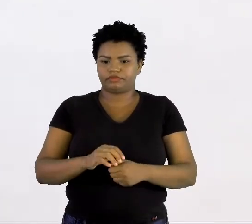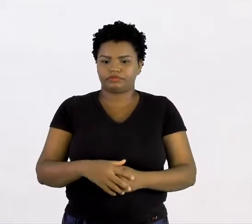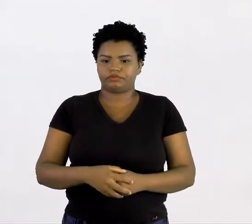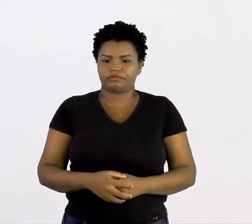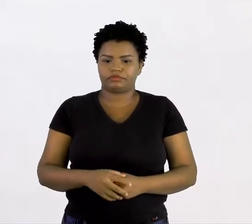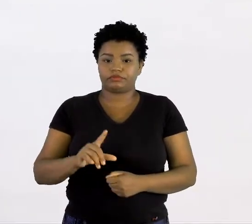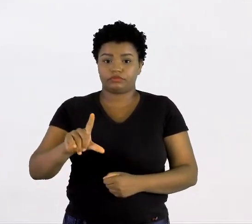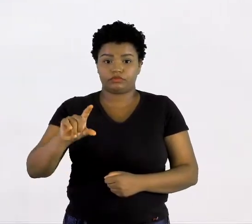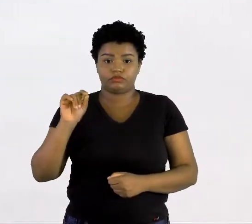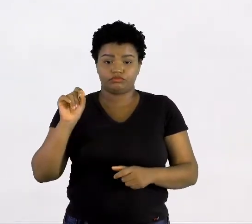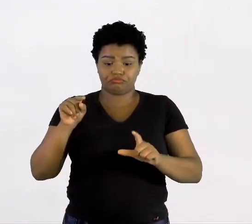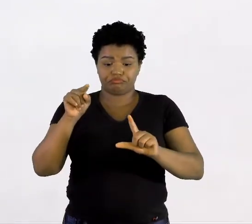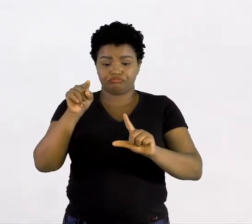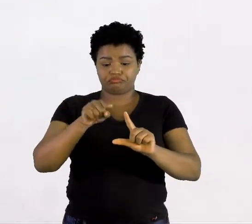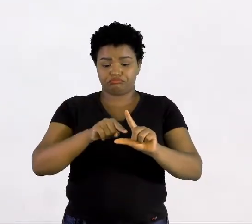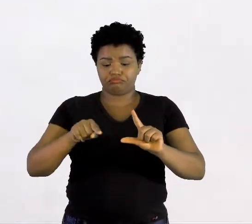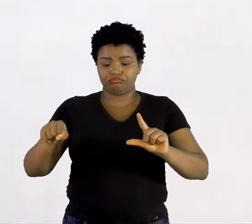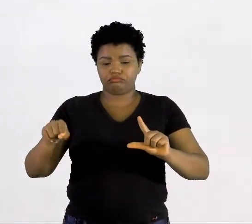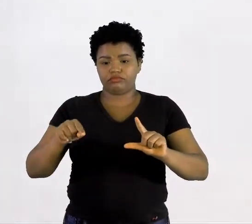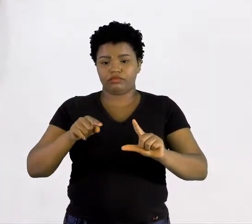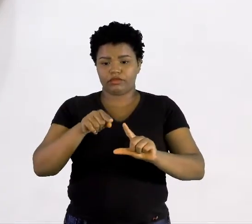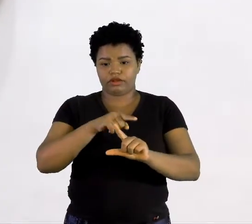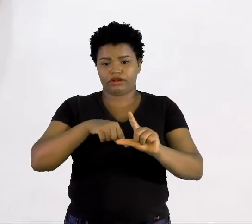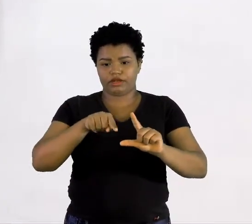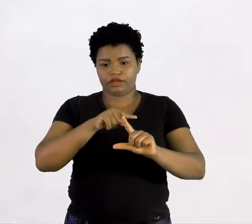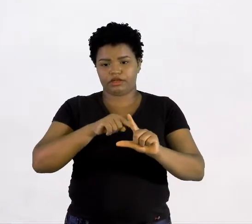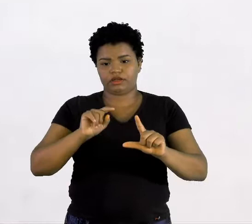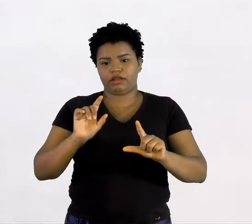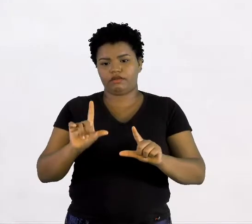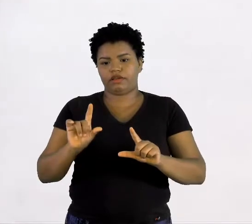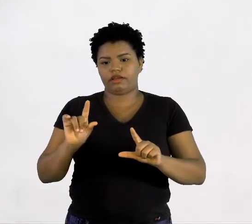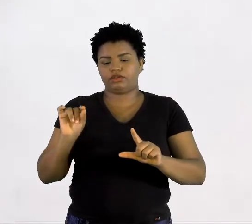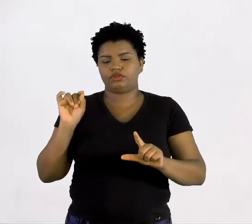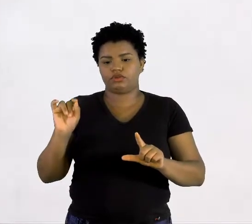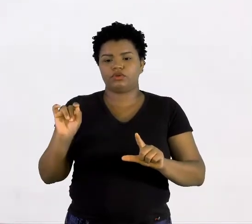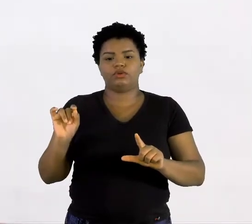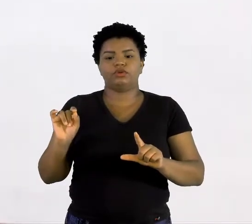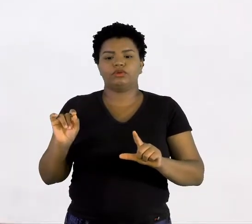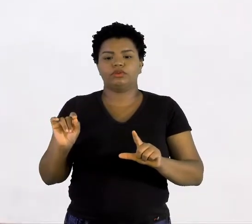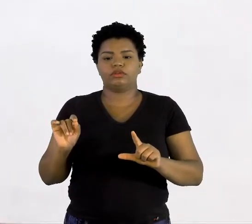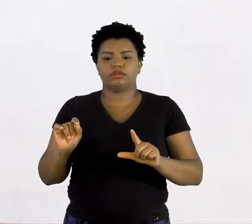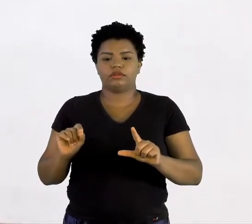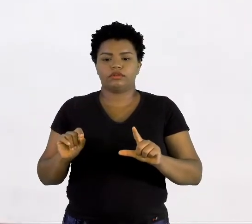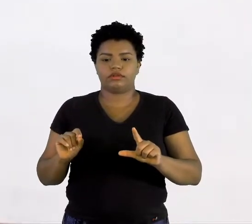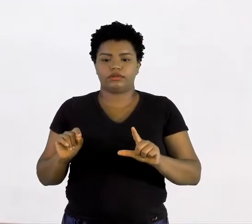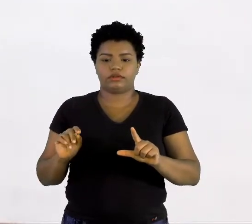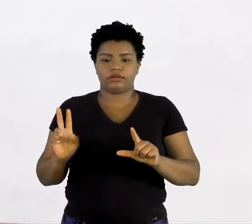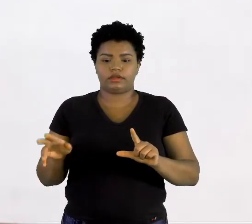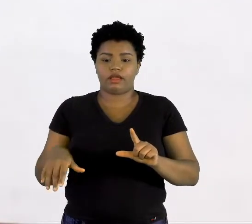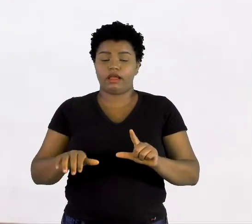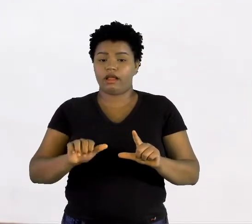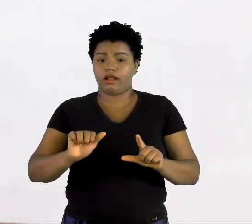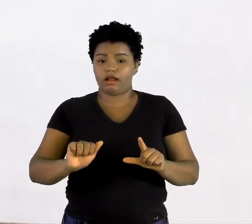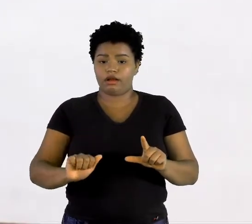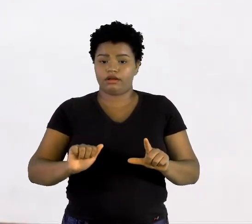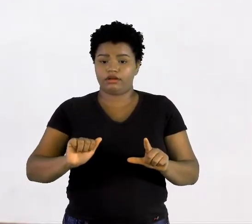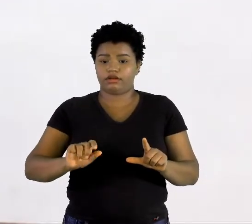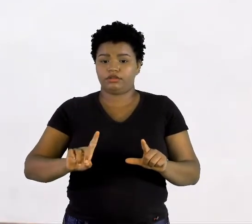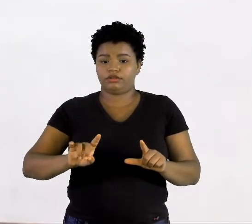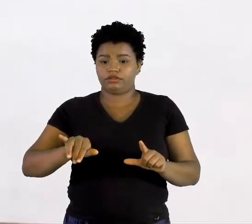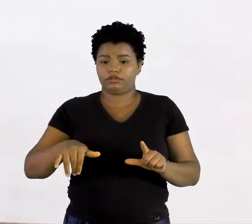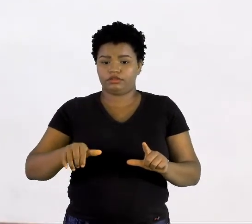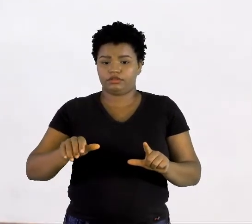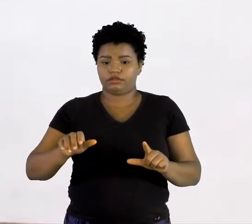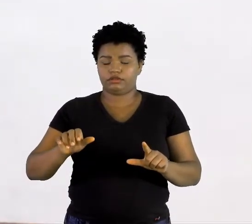escolhe o ângulo que você vai classificar e classifica as retas. A reta que está do mesmo lado do ângulo é chamada de adjacente.